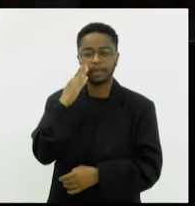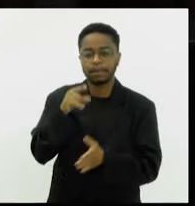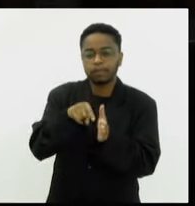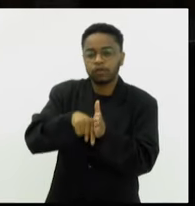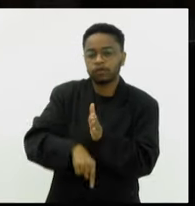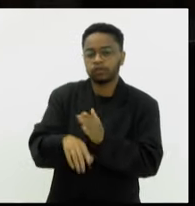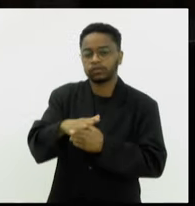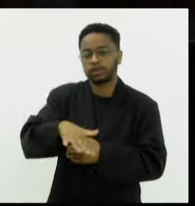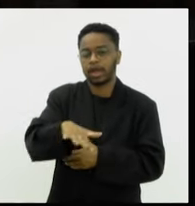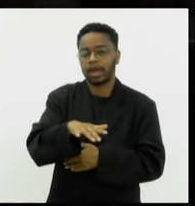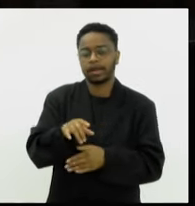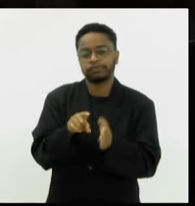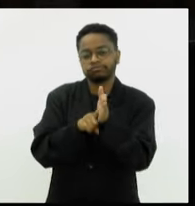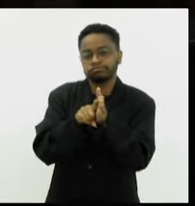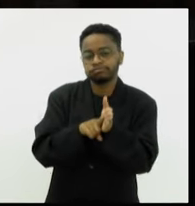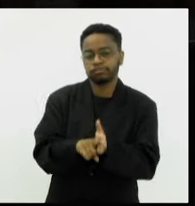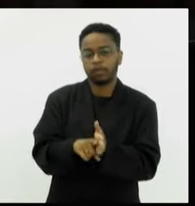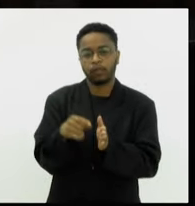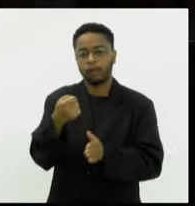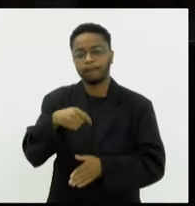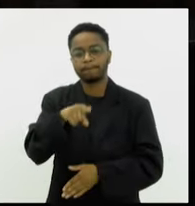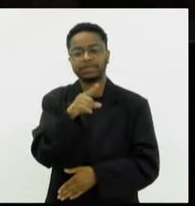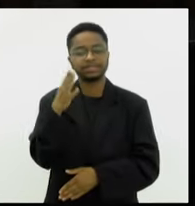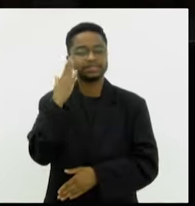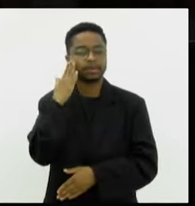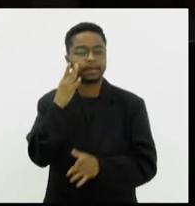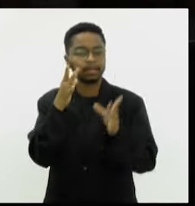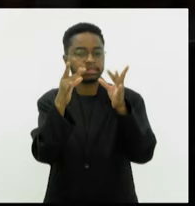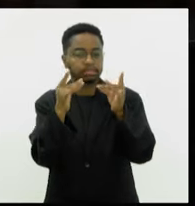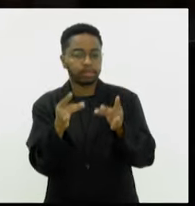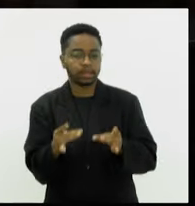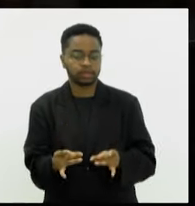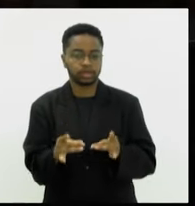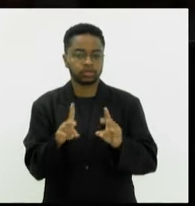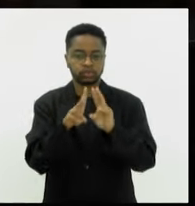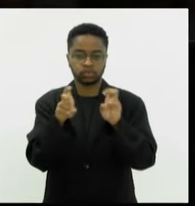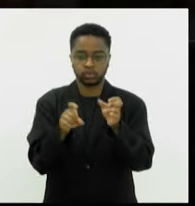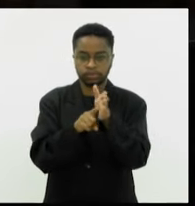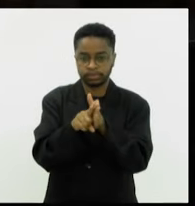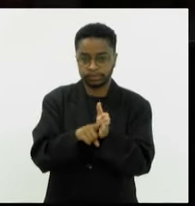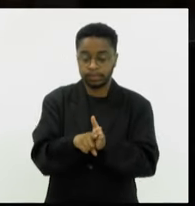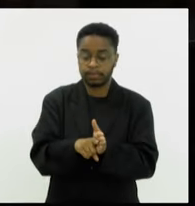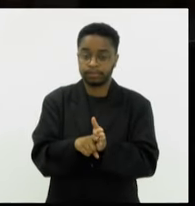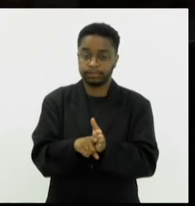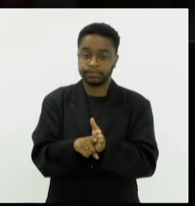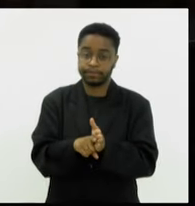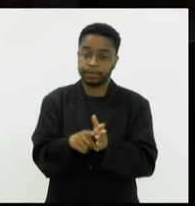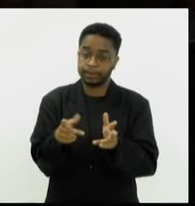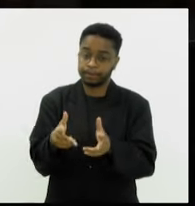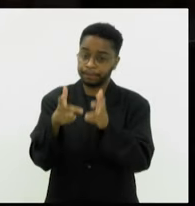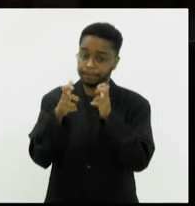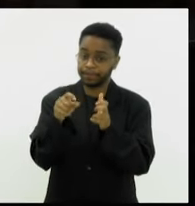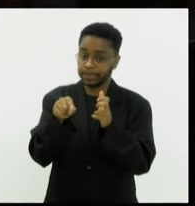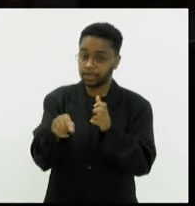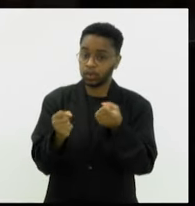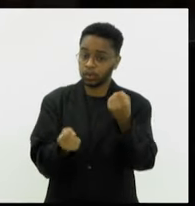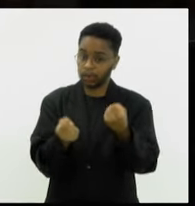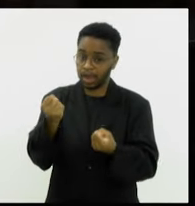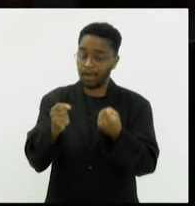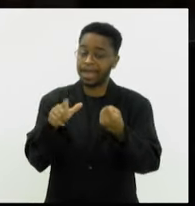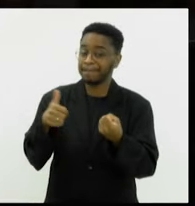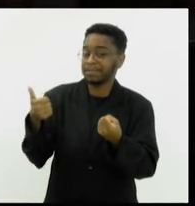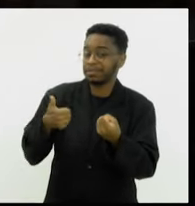não precisa saber das minúcias de uma investigação para saber que o carro era a